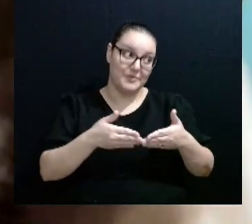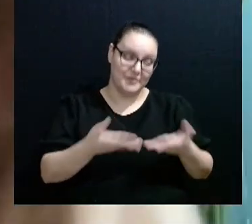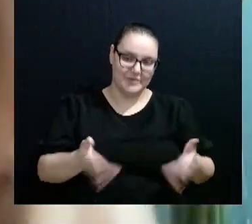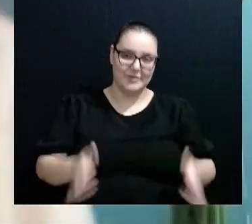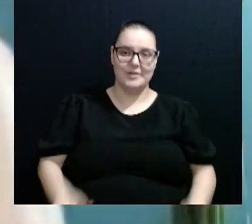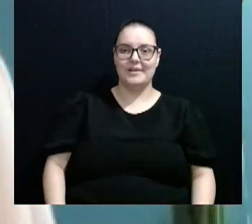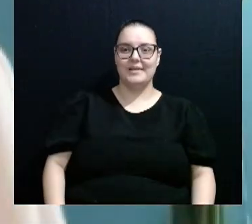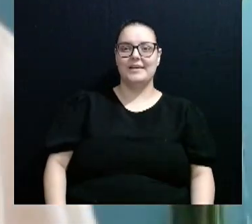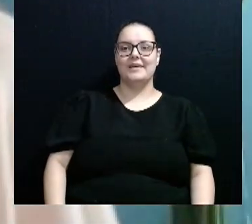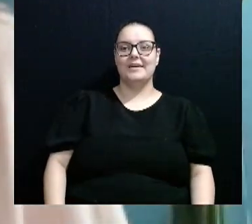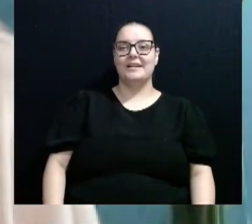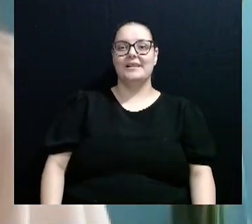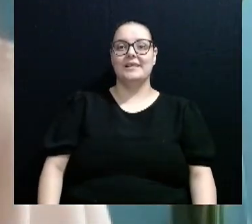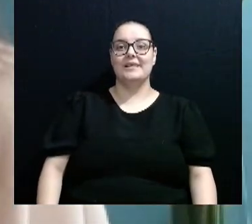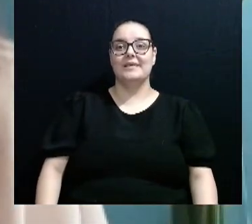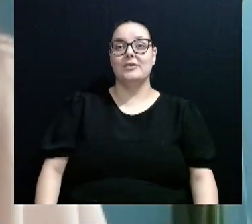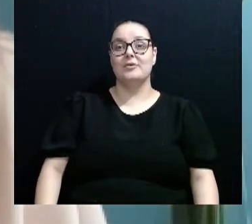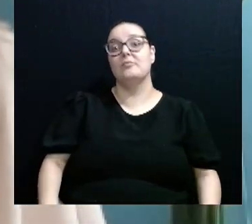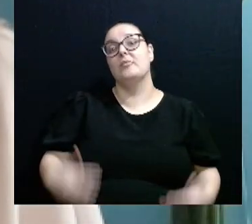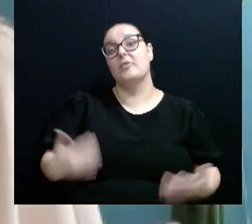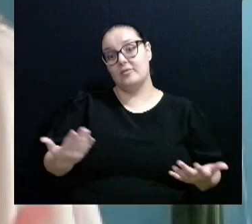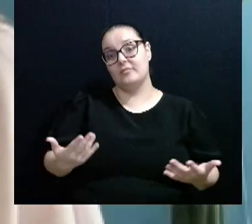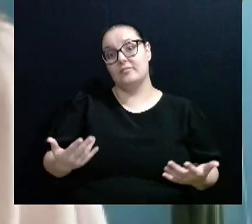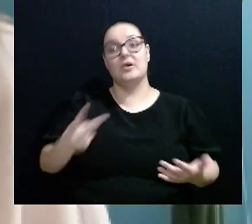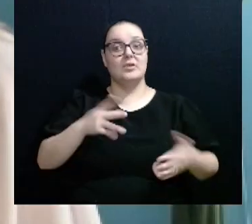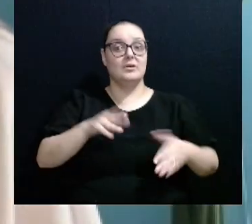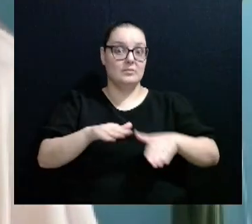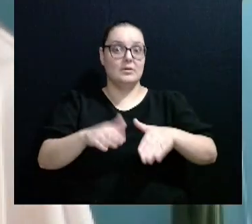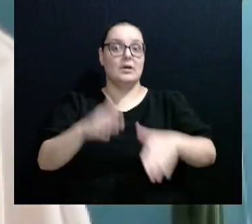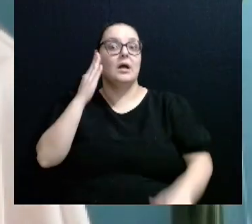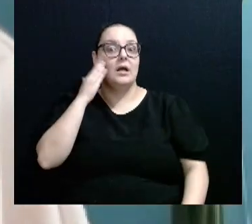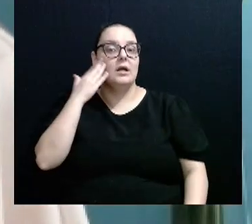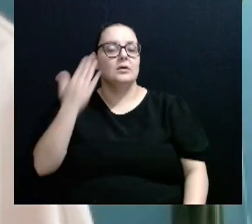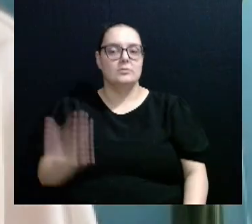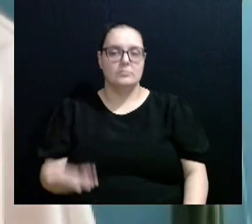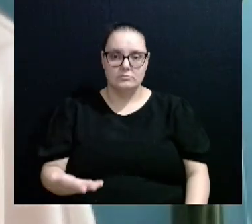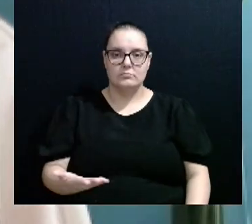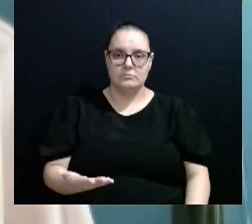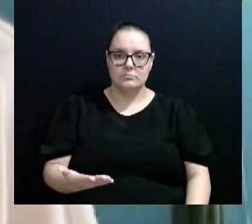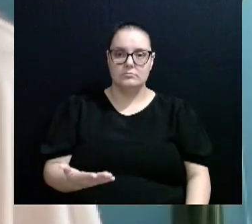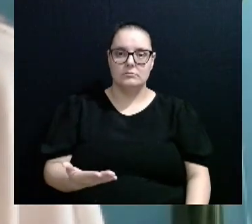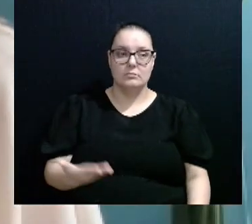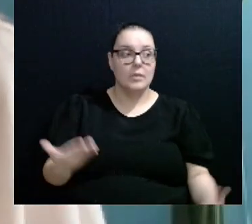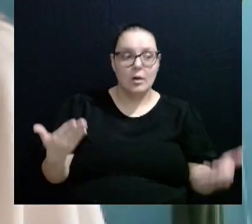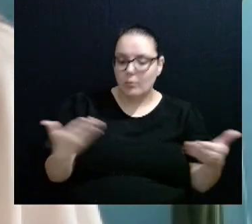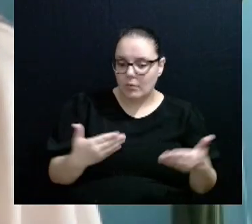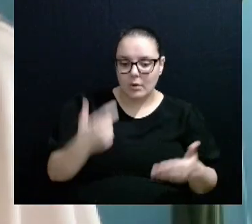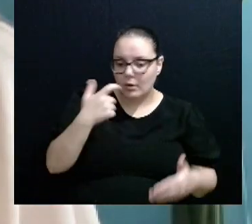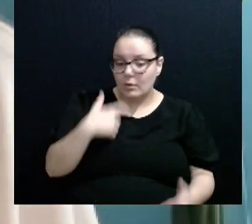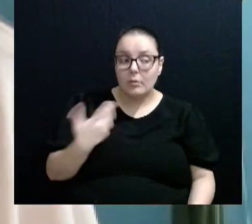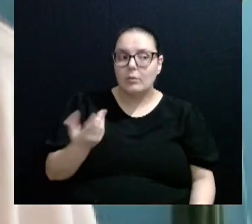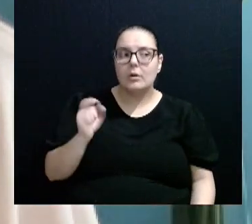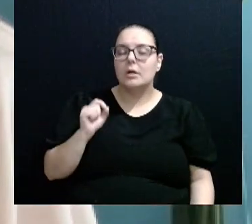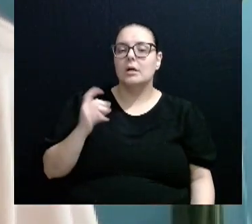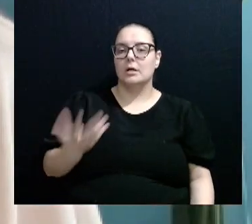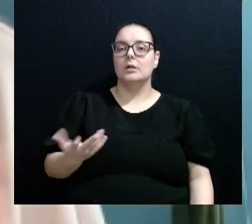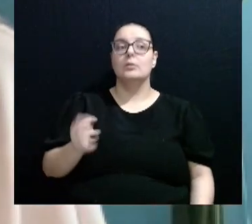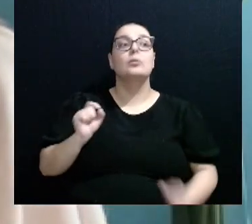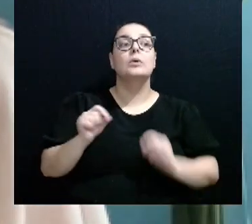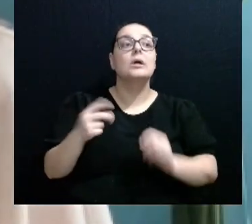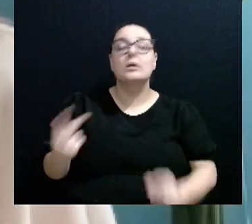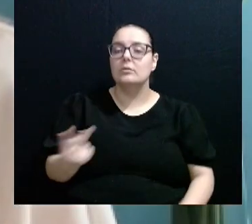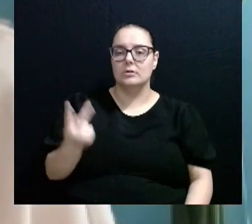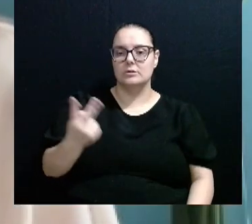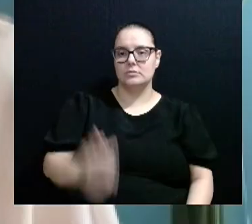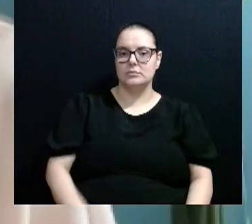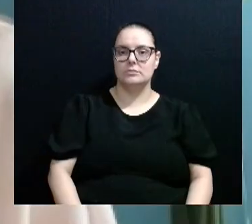O segundo passo aí é entender justamente quem sou eu agora, o que que eu valorizo, né? O que que me